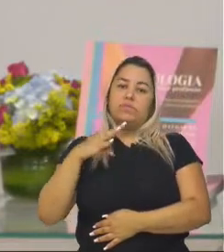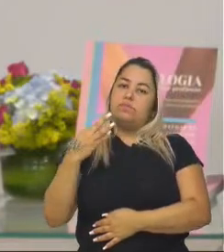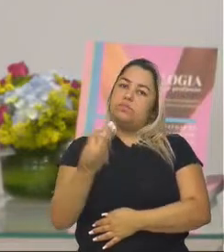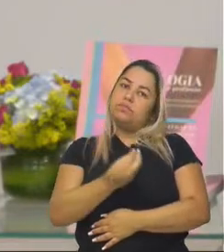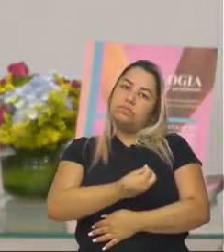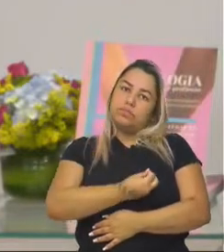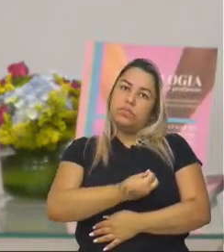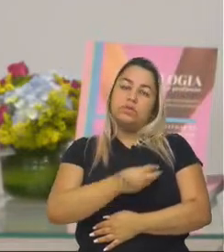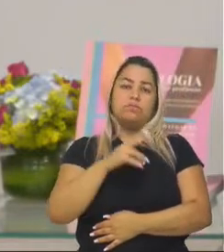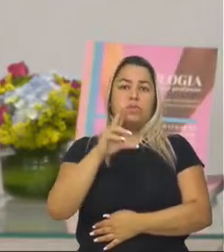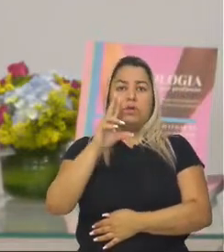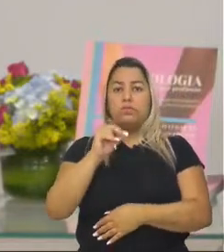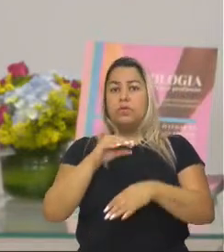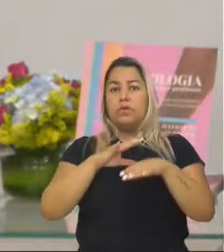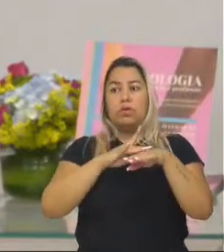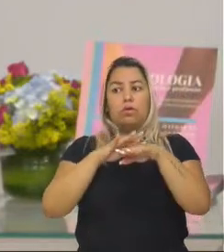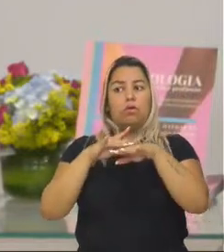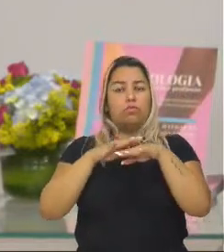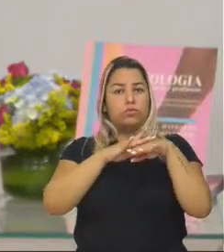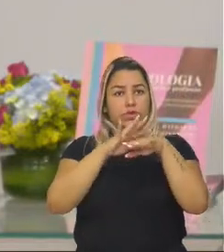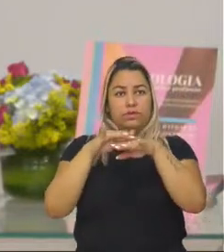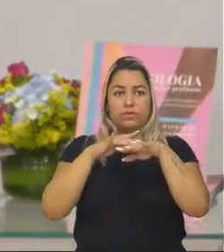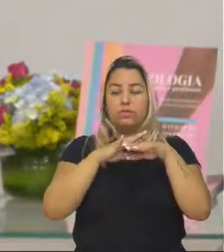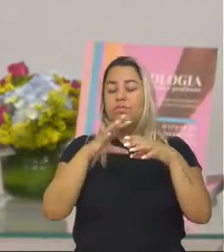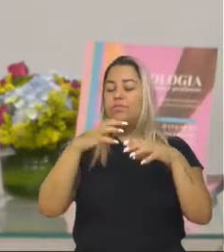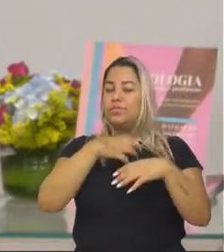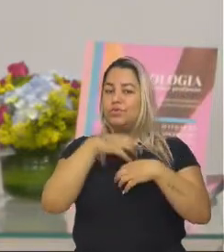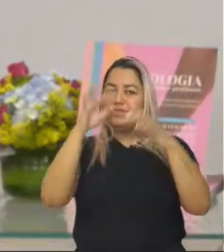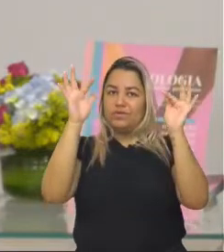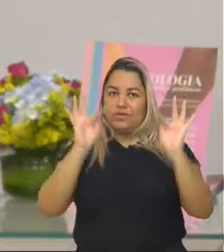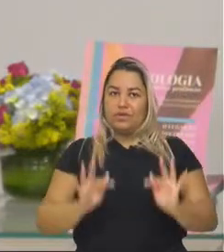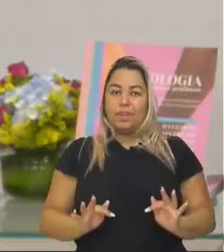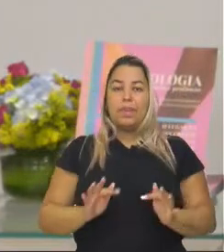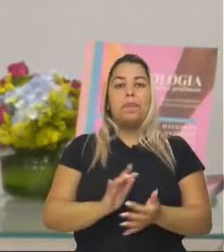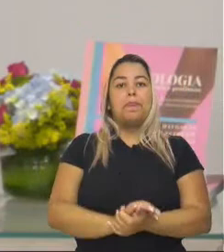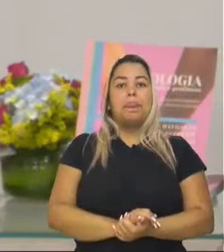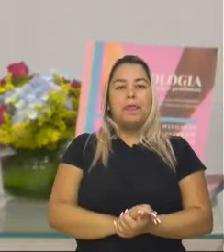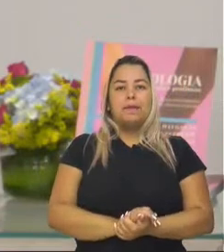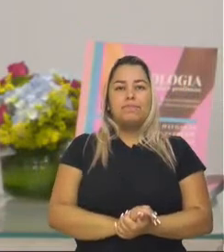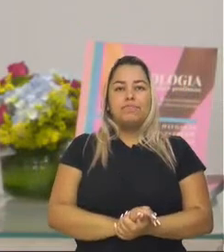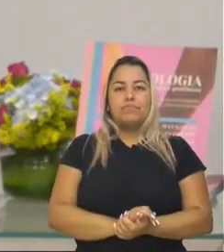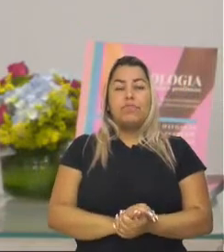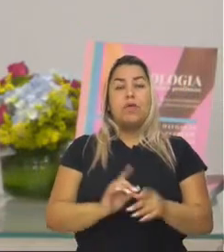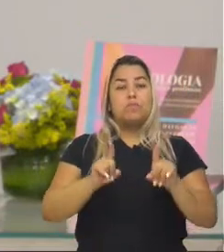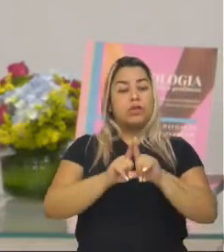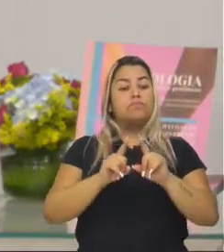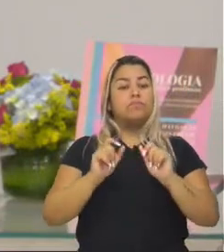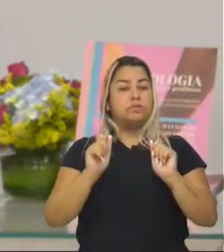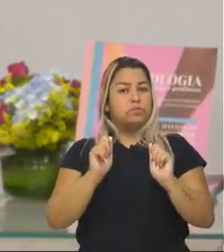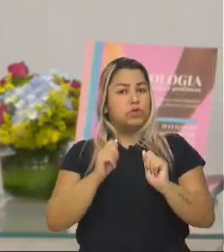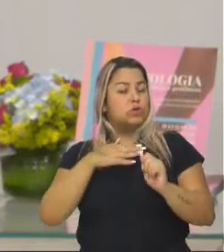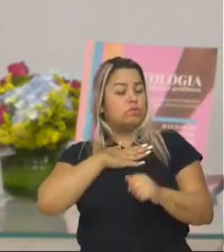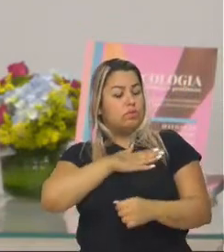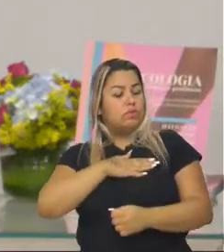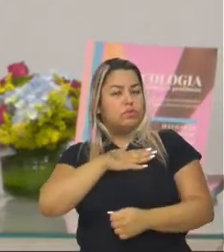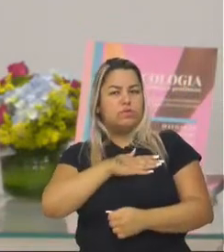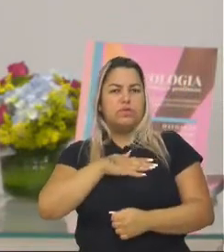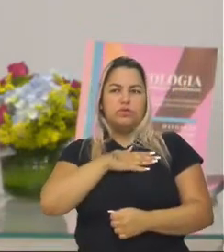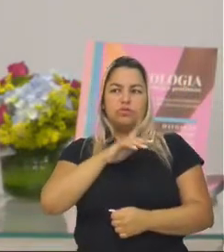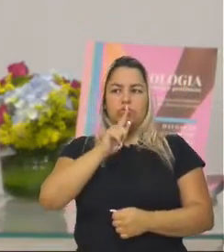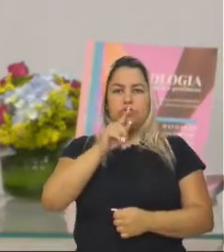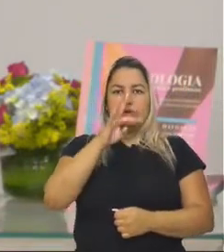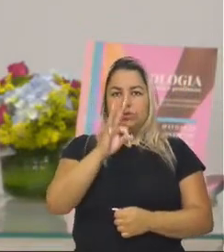são patologias. Muito feliz por estar com vocês. Passo aqui para a conselheira Isadora, que fez parte do GT.